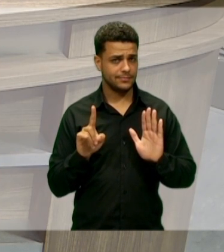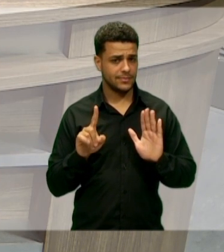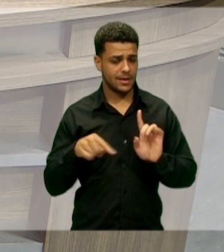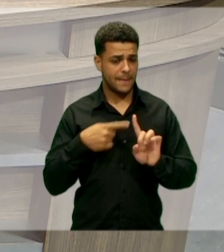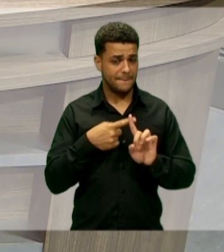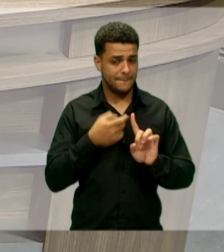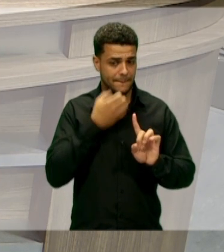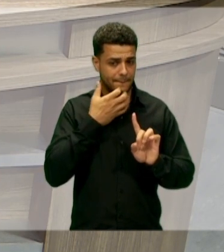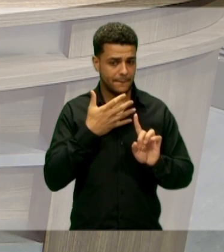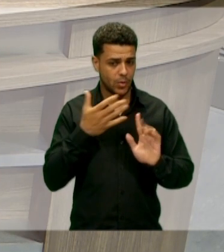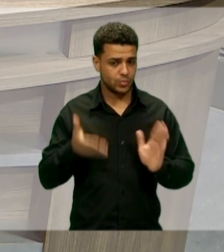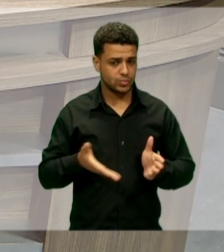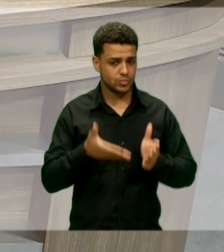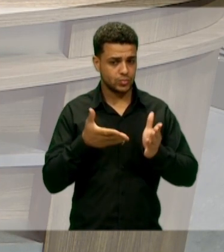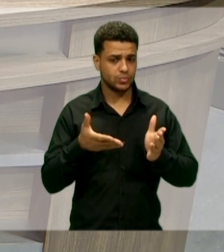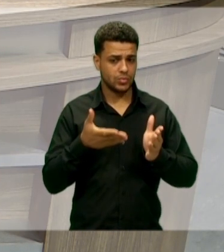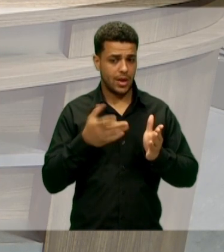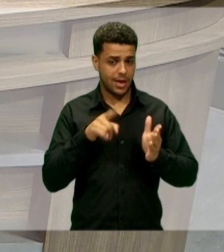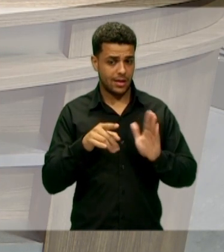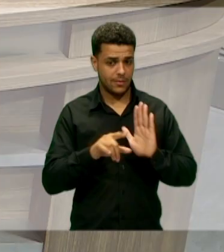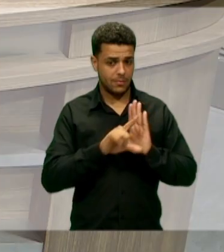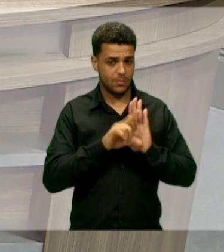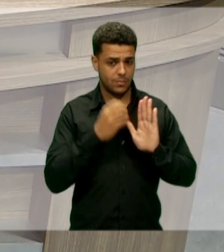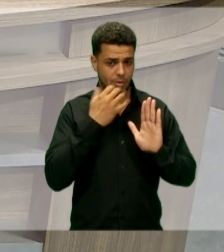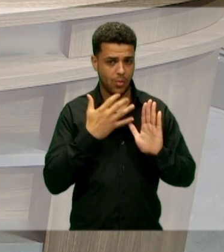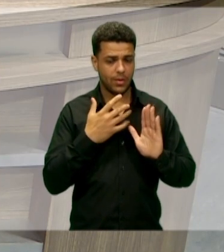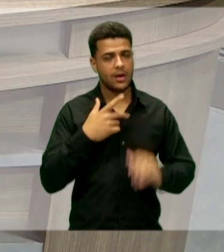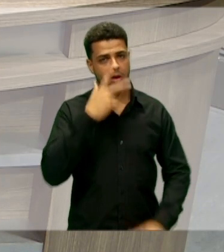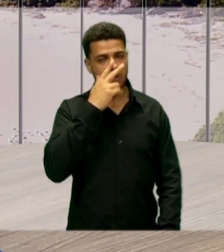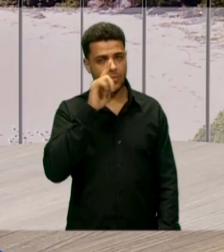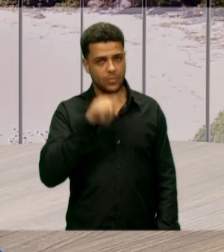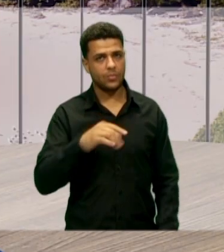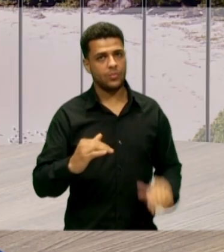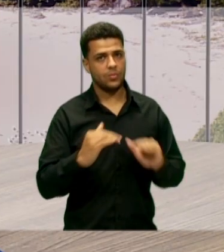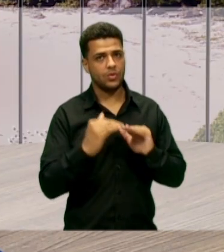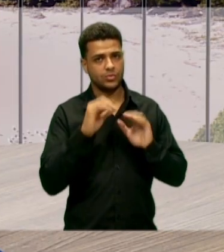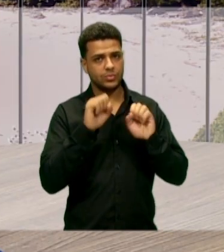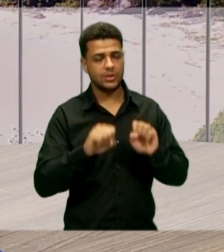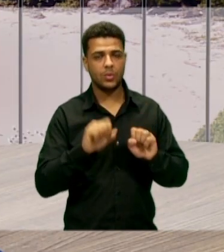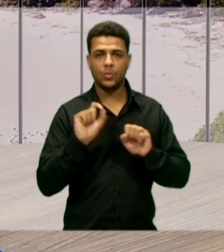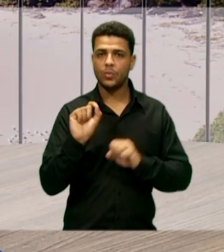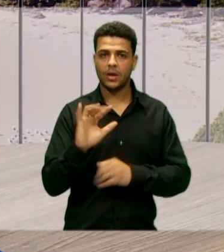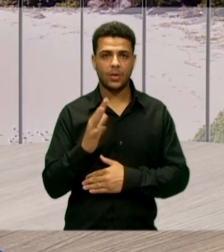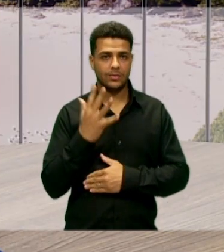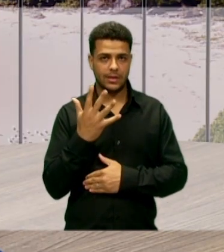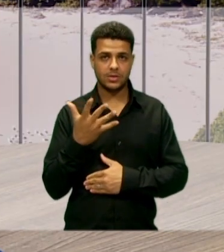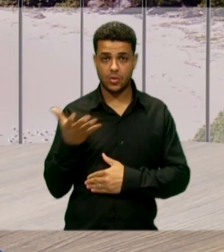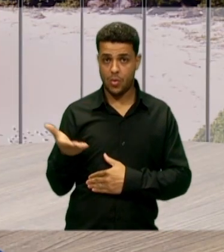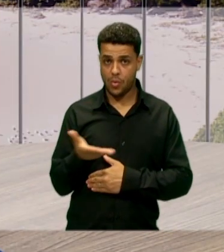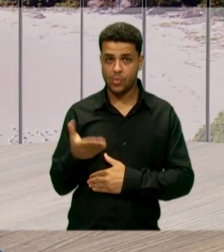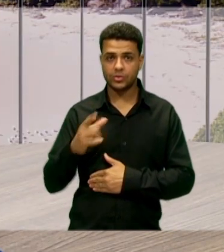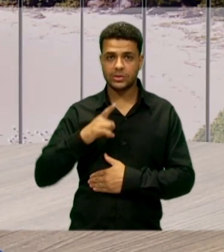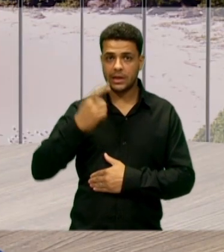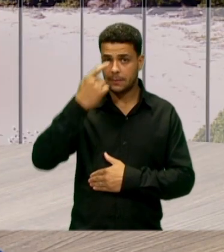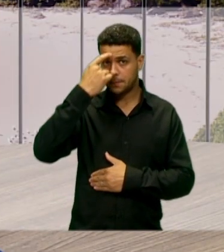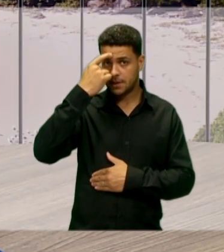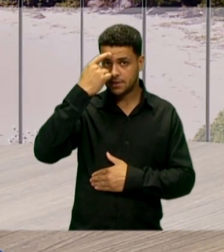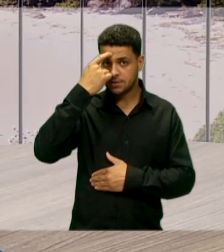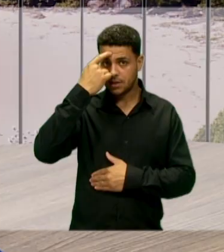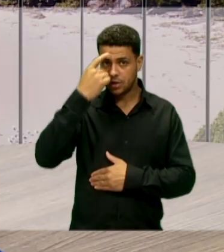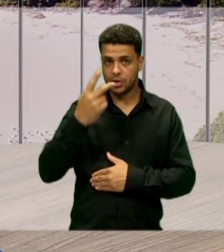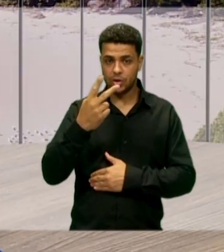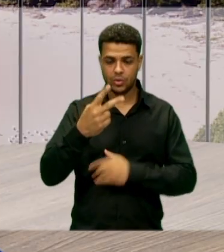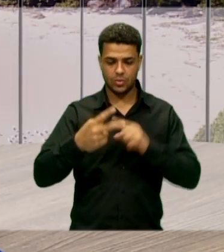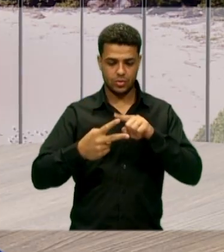mais eficaz? Ela é uma boa medida? Eu considero que sim, né? O que acontece? Eu acho que hoje a gente tem que pensar em